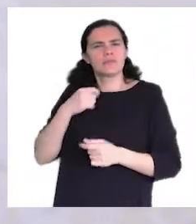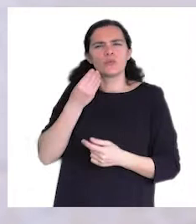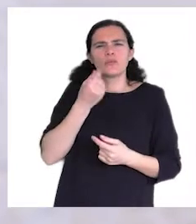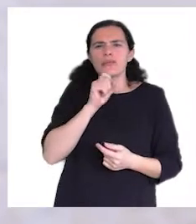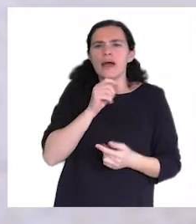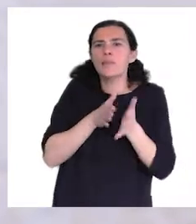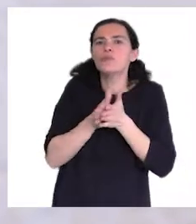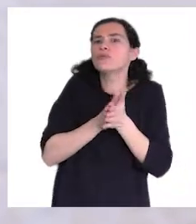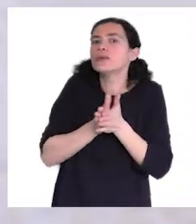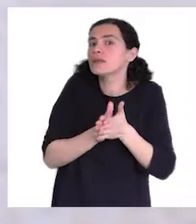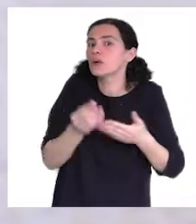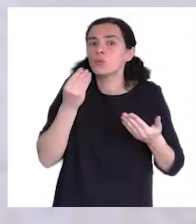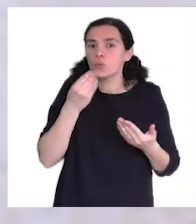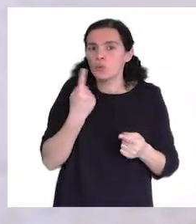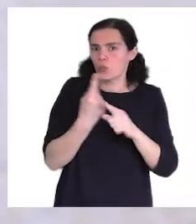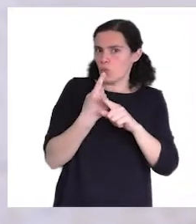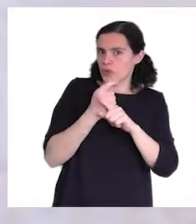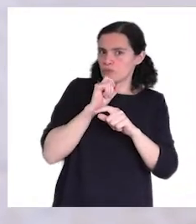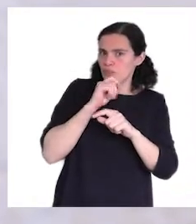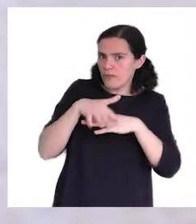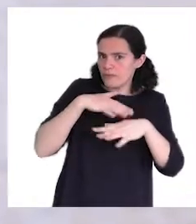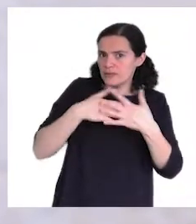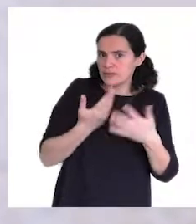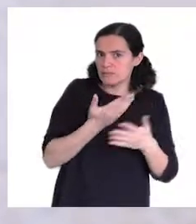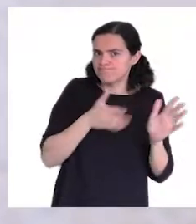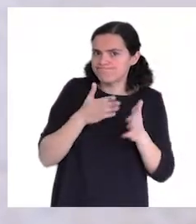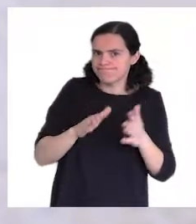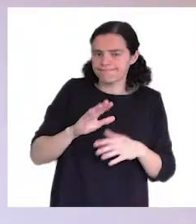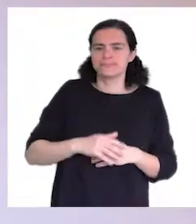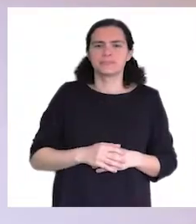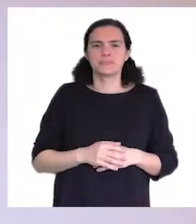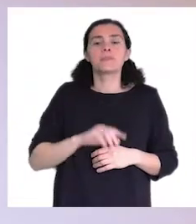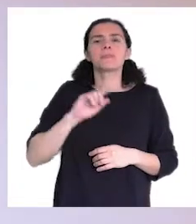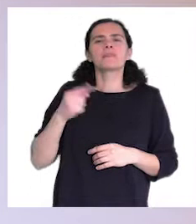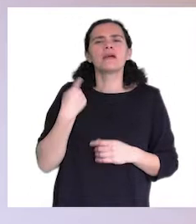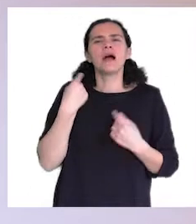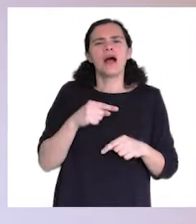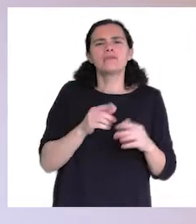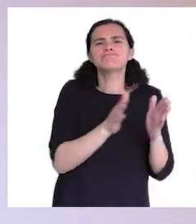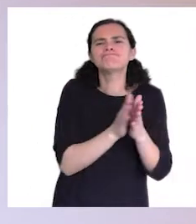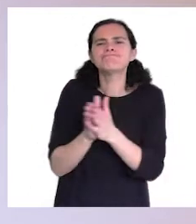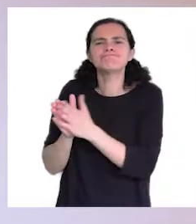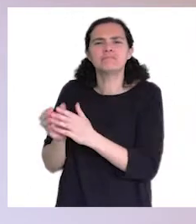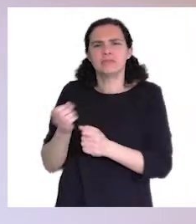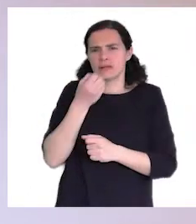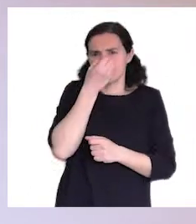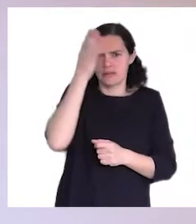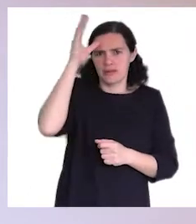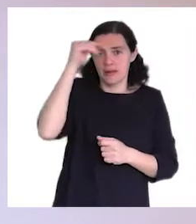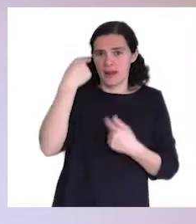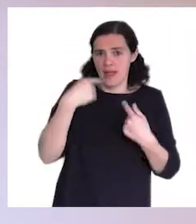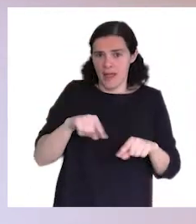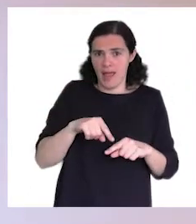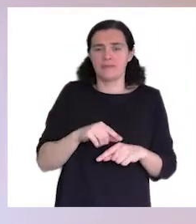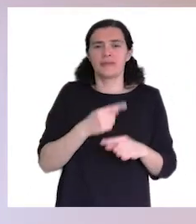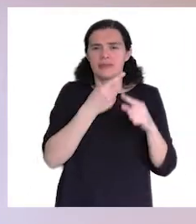nos é útil, como é que ela depois se torna um produto quando é trabalhado. Nós temos um conjunto de várias espécies que são